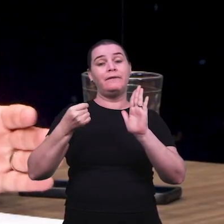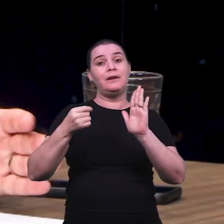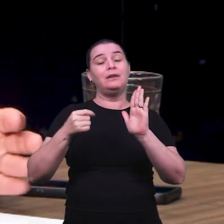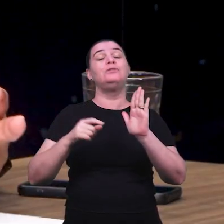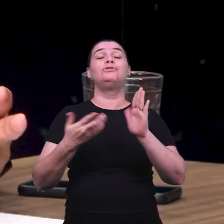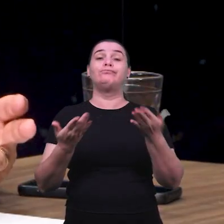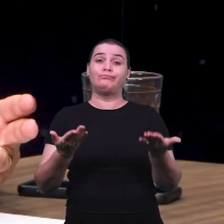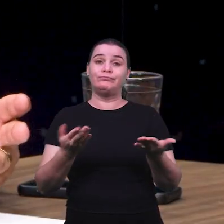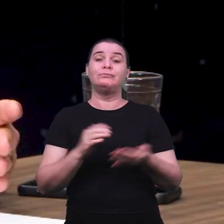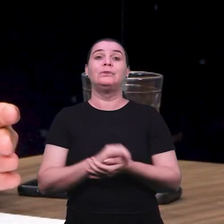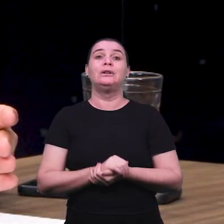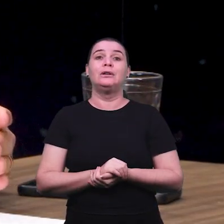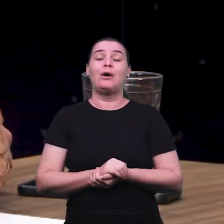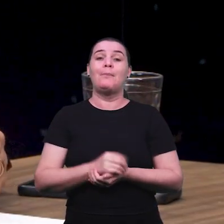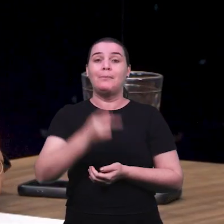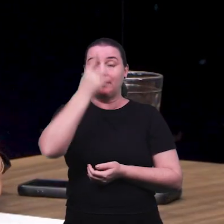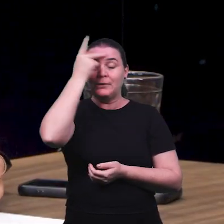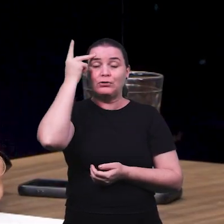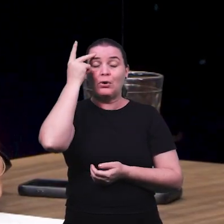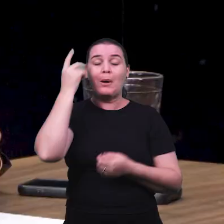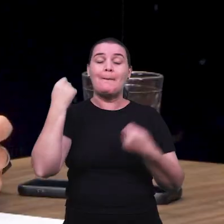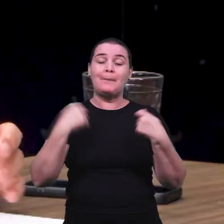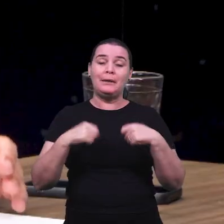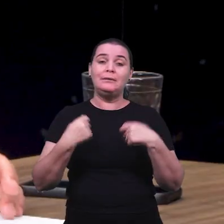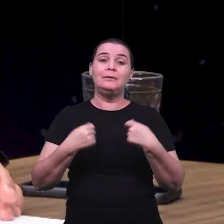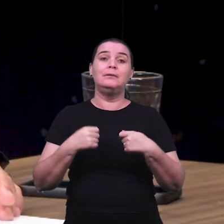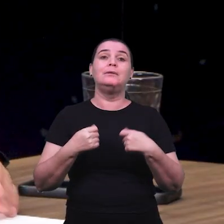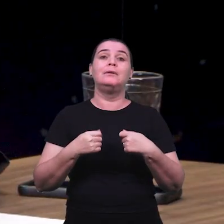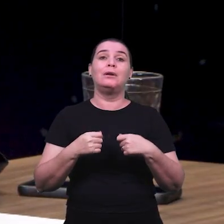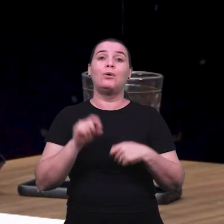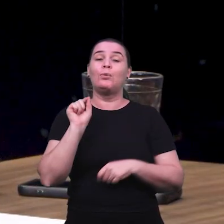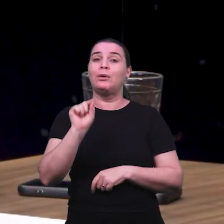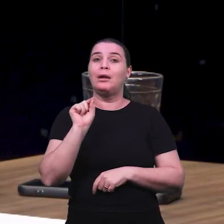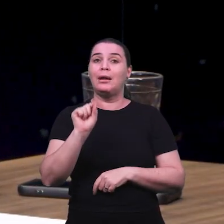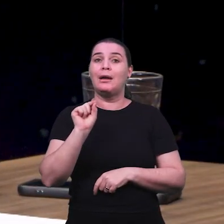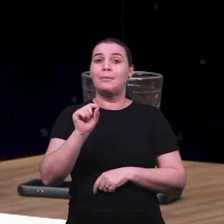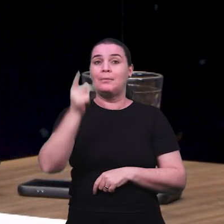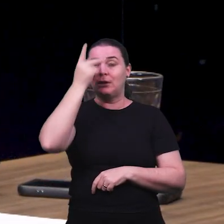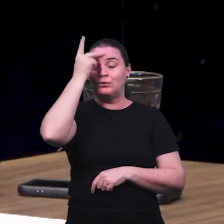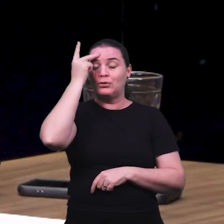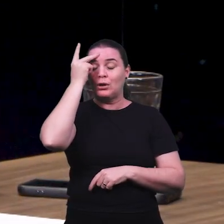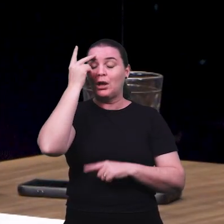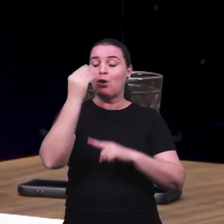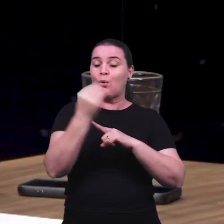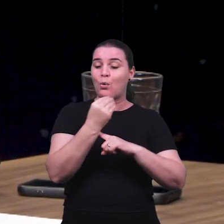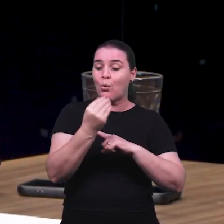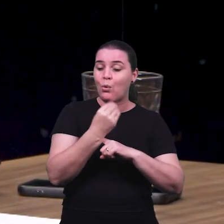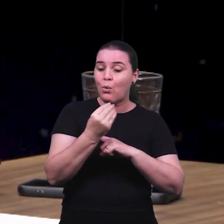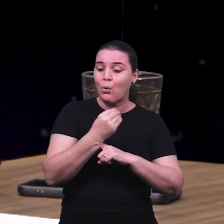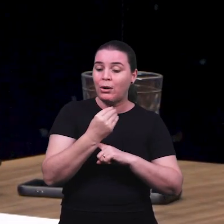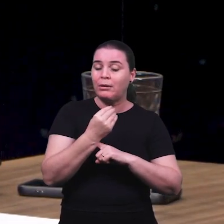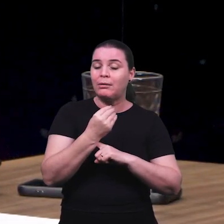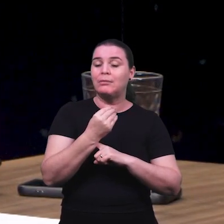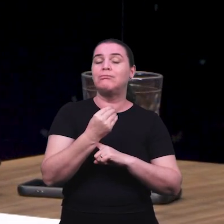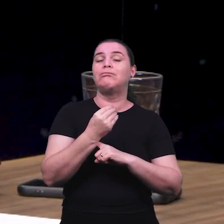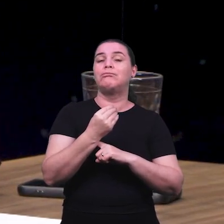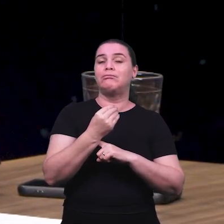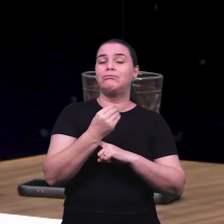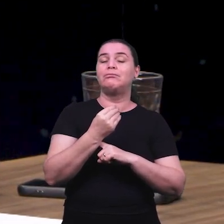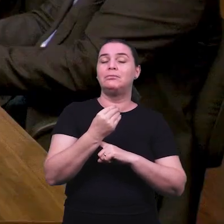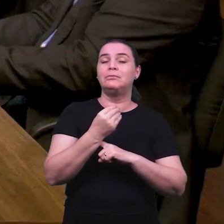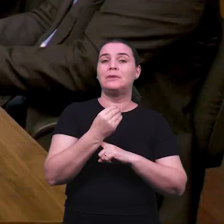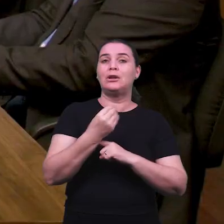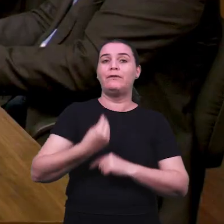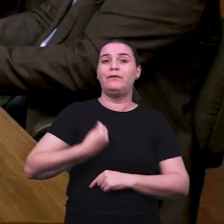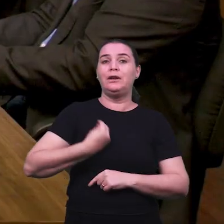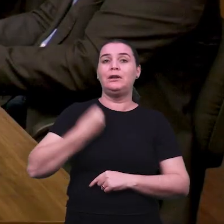da palavra de Deus, o poder do Espírito Santo. Muito bom. E hoje a gente vive isso. Aquele que conserva a nossa vida é o Espírito Santo. É isso mesmo. Se